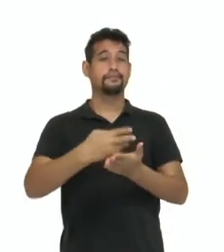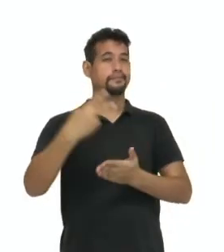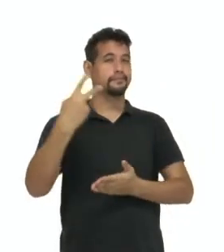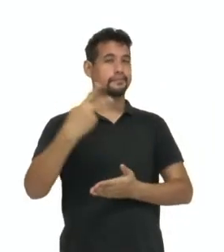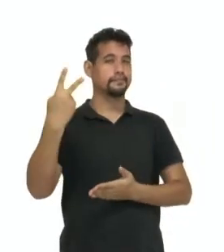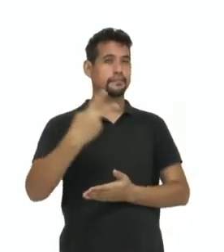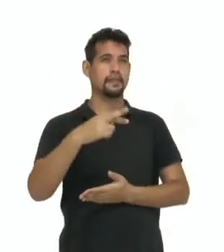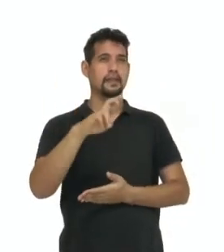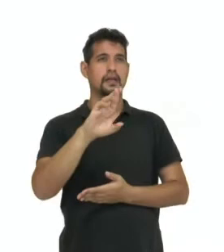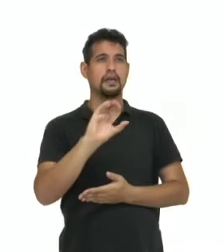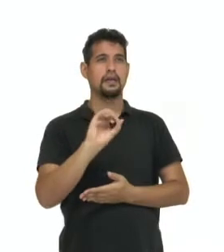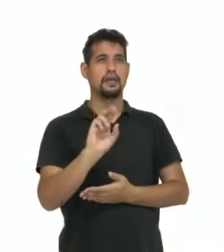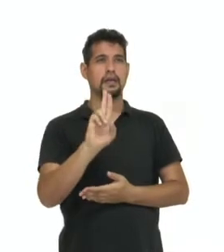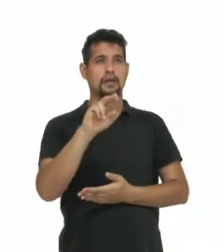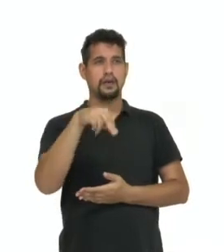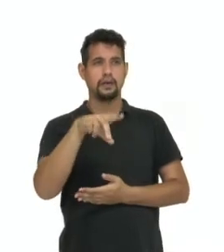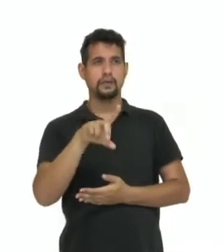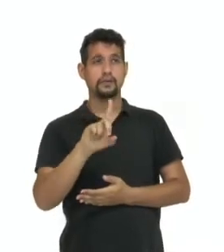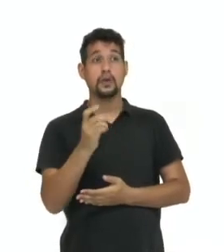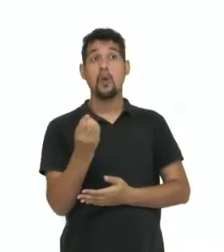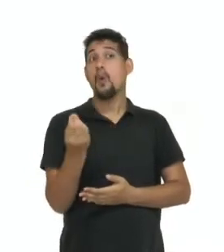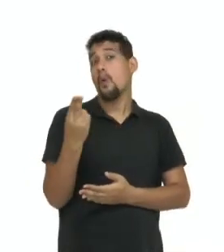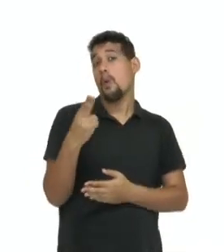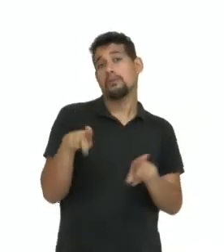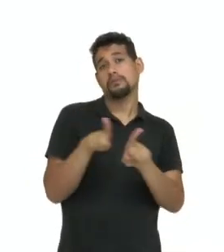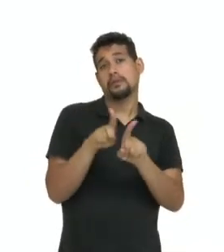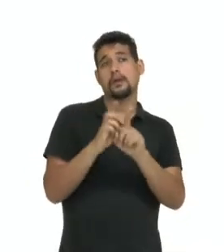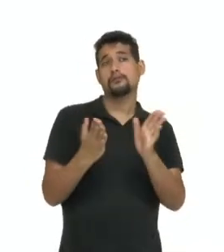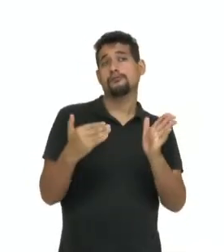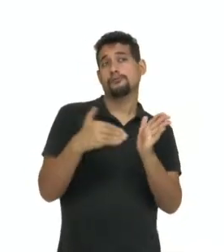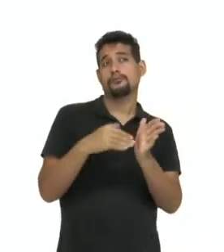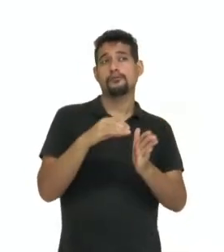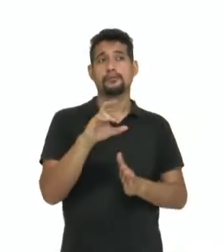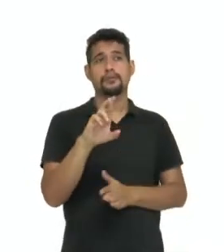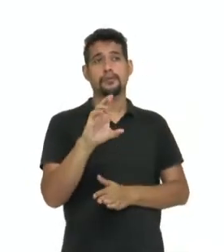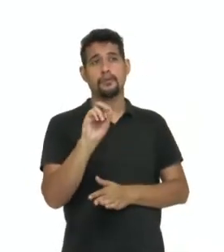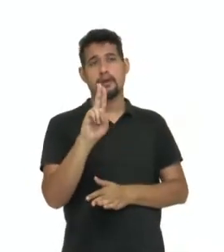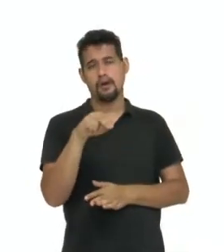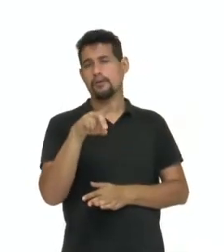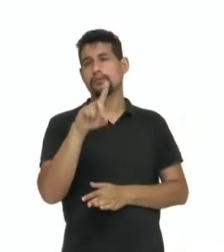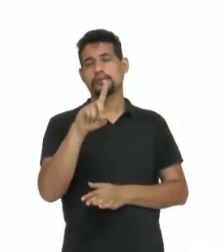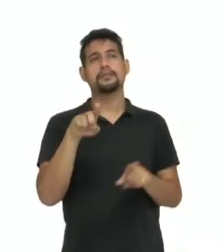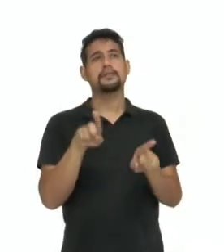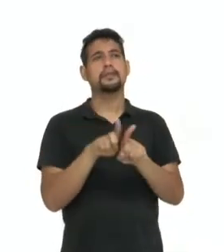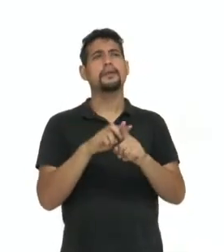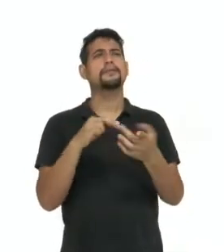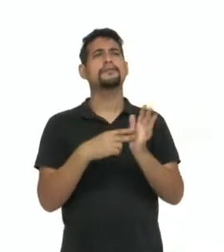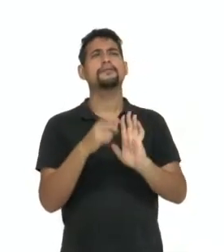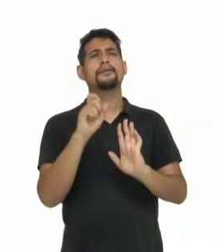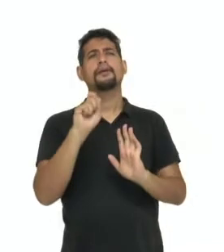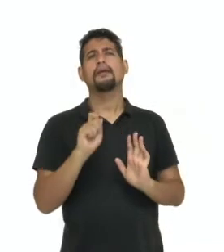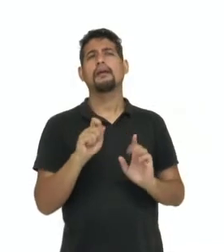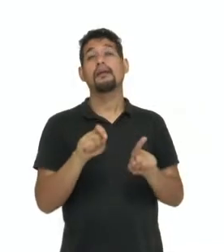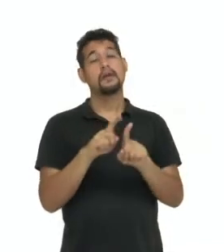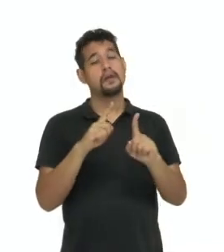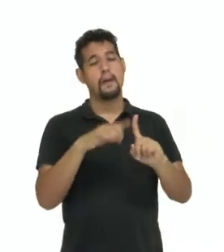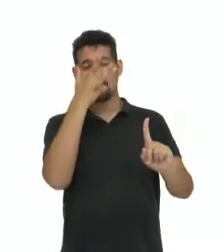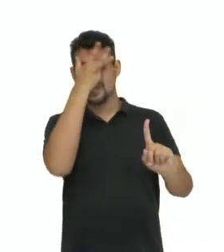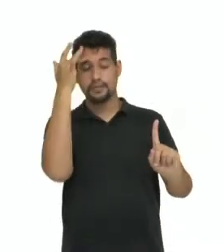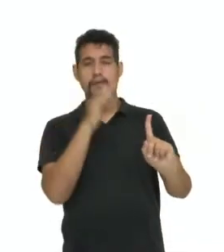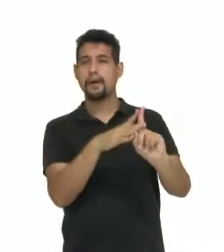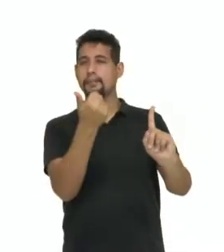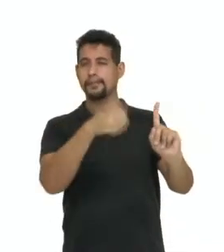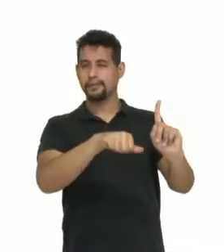2º round ou no último round. O oponente for desclassificado. Então,